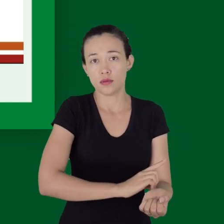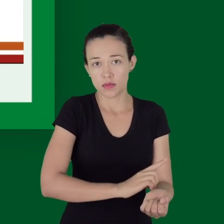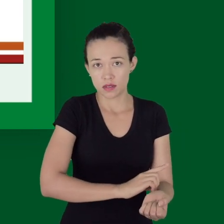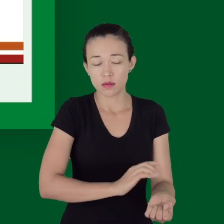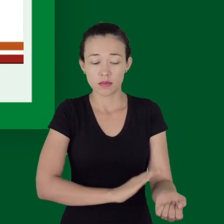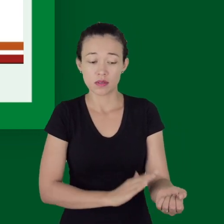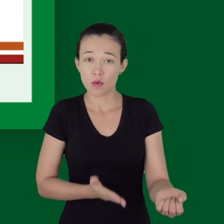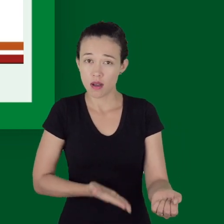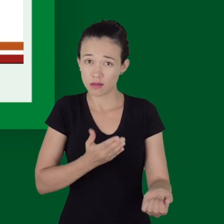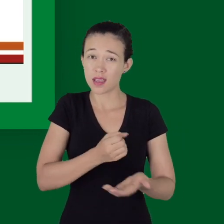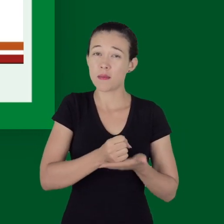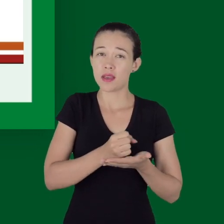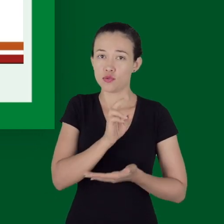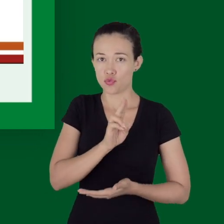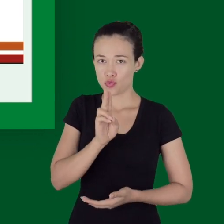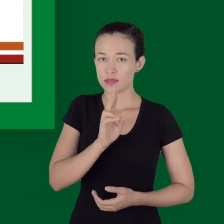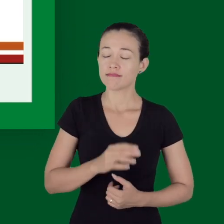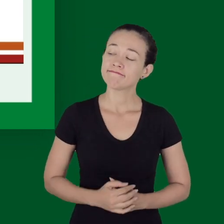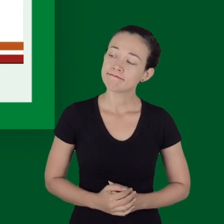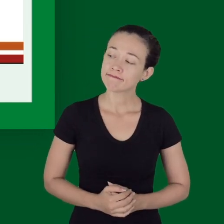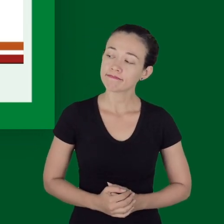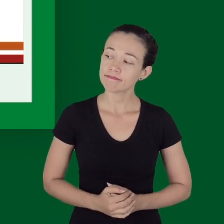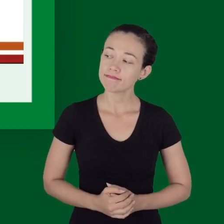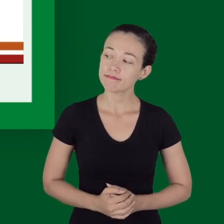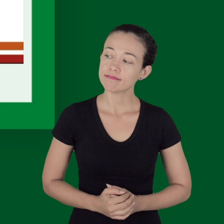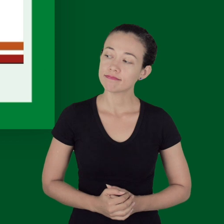uso de losartana, AS e metformina.